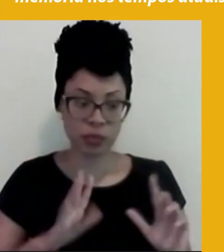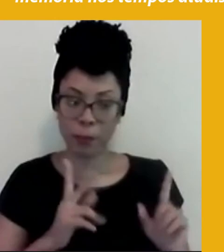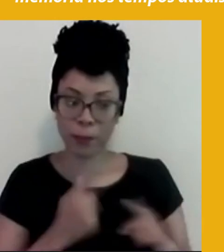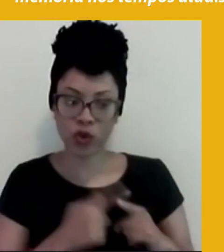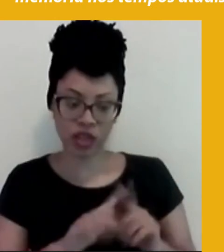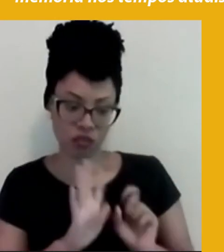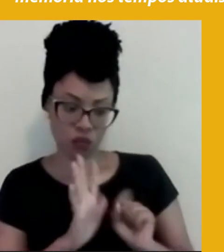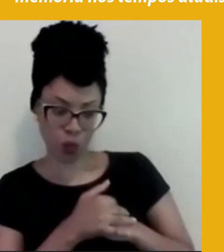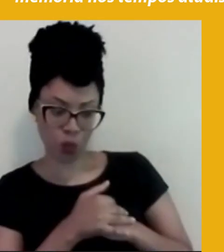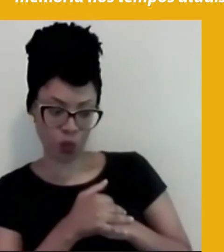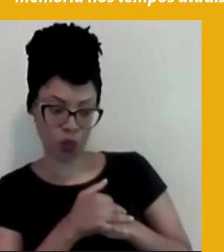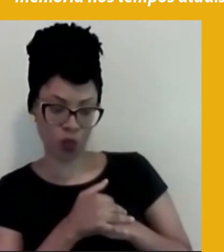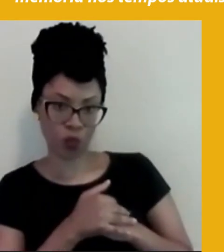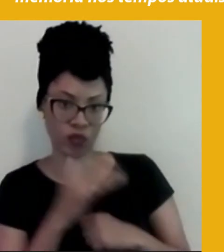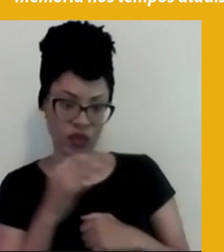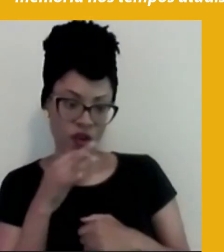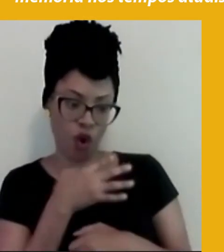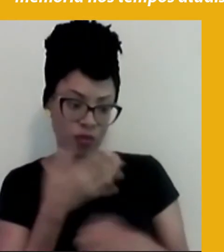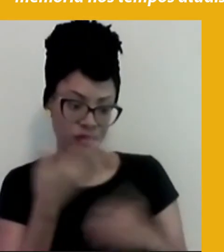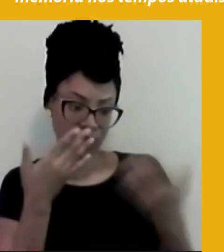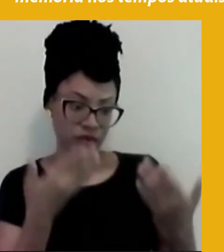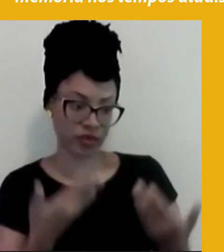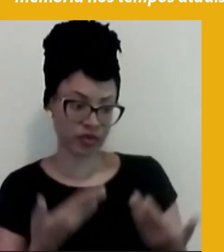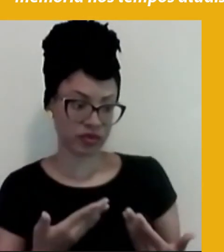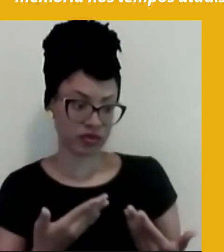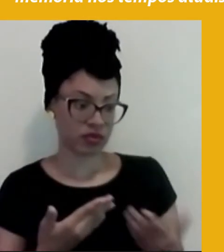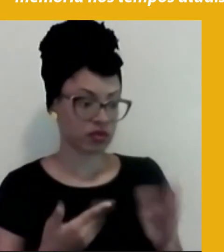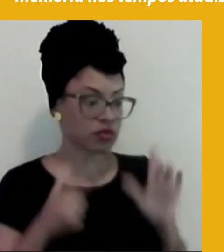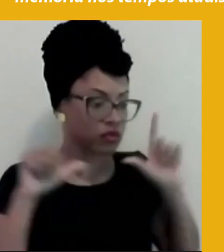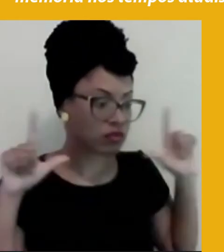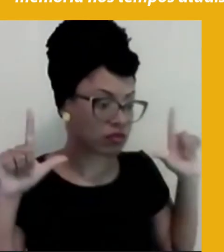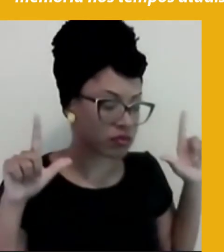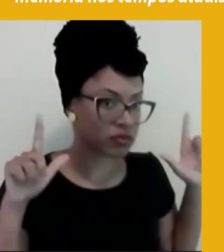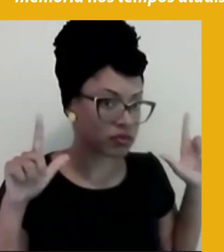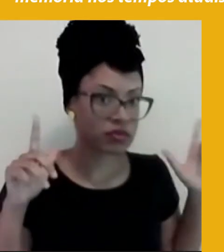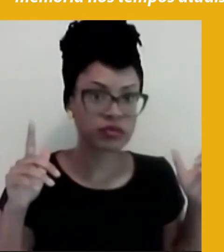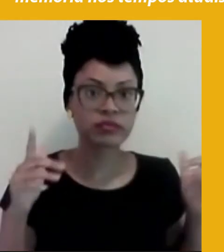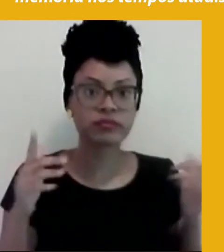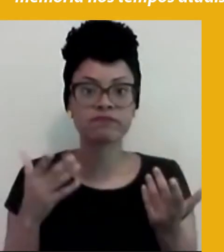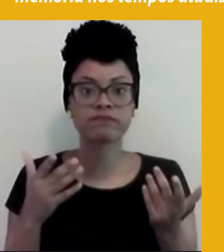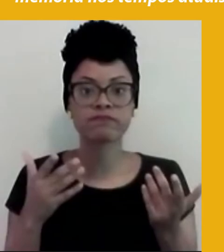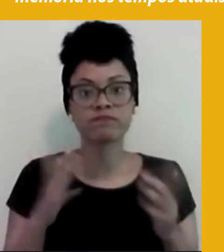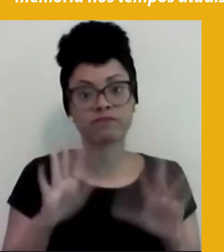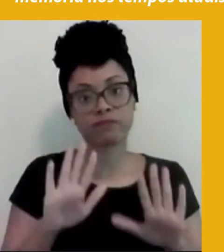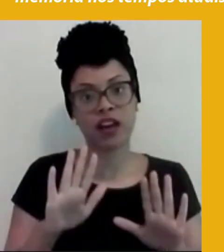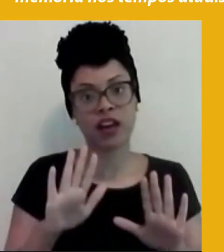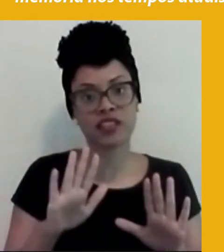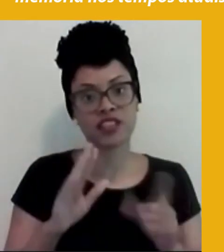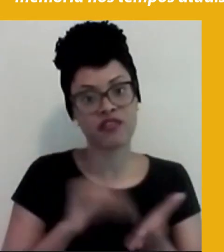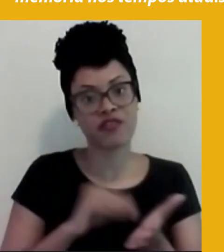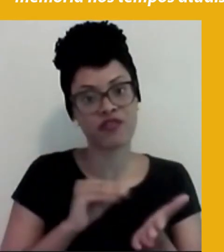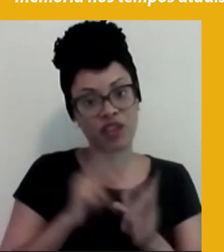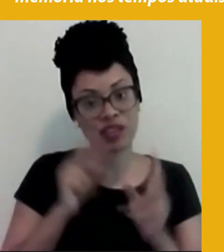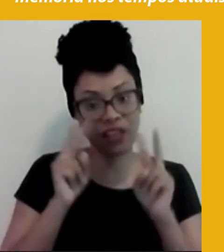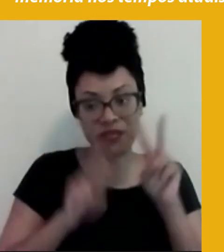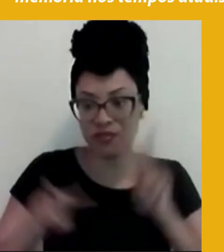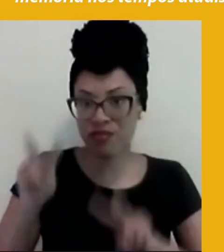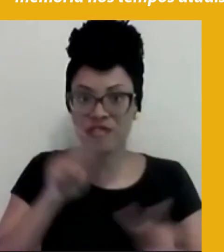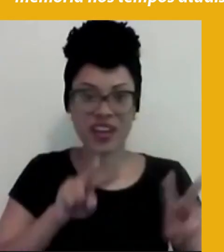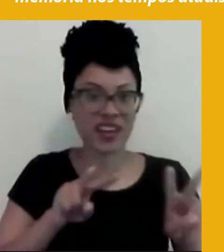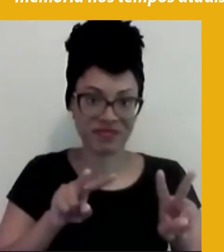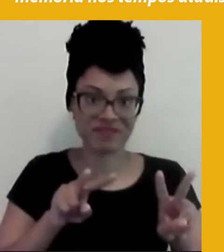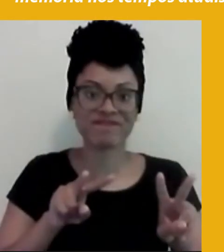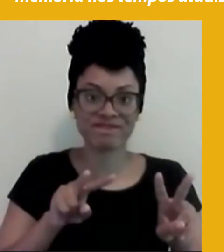Né? Porque isso é o óbvio, né? Mas é o óbvio que ninguém vê. Gente, nosso tempo se